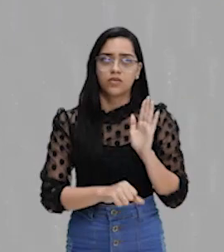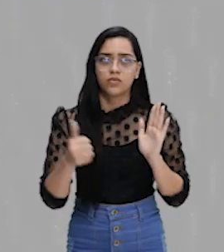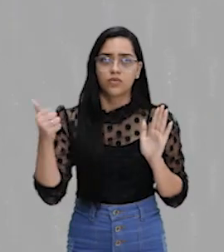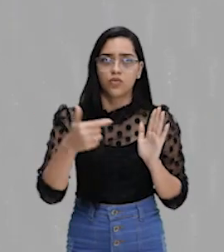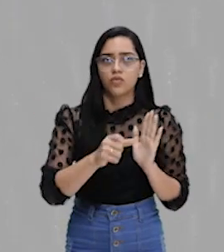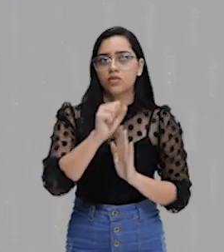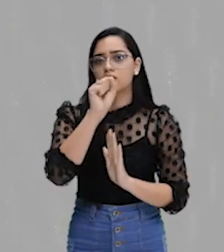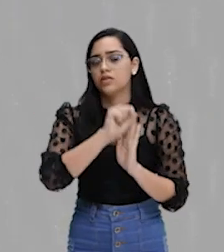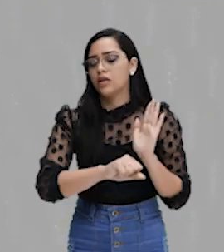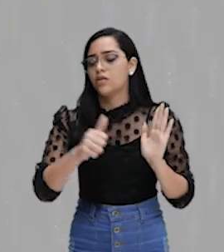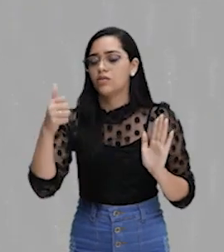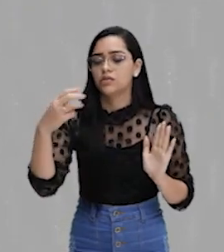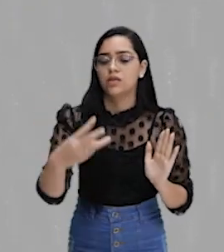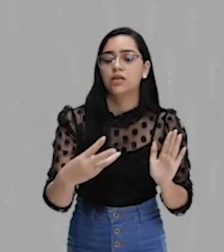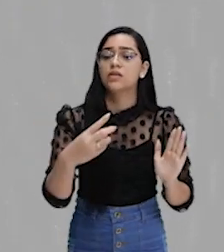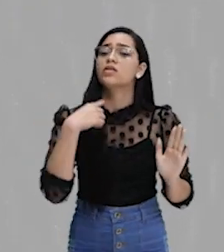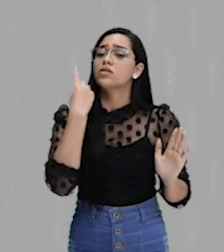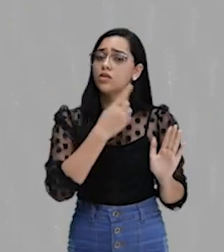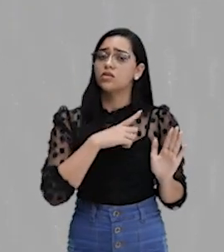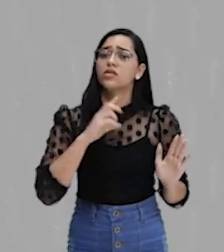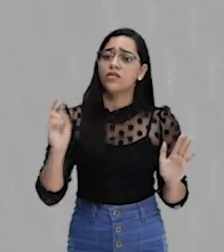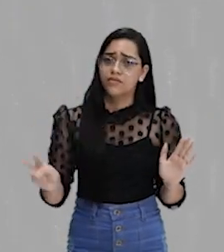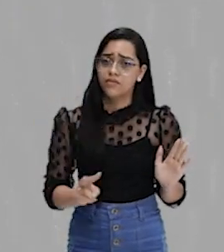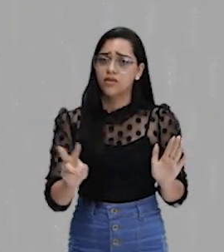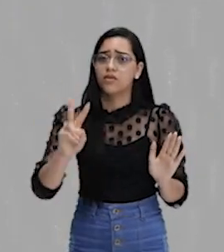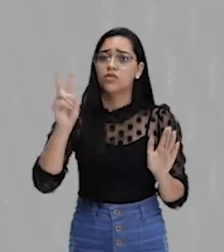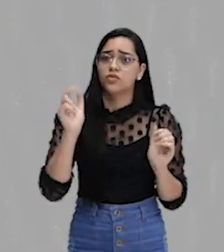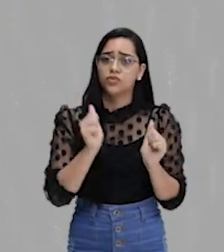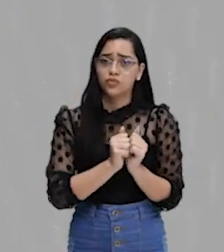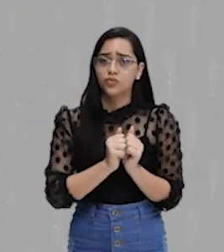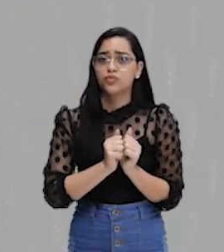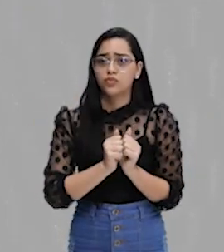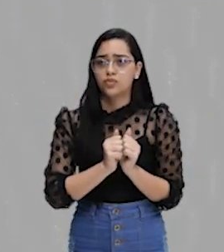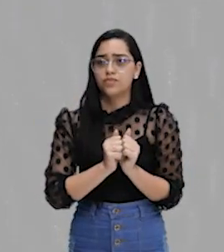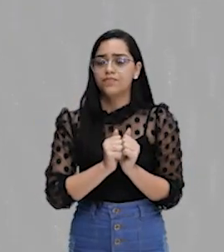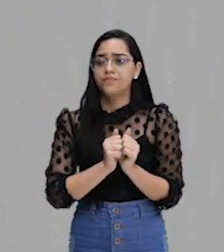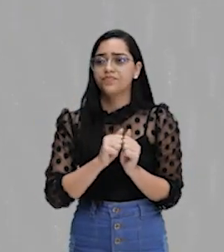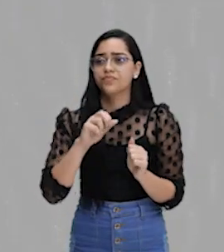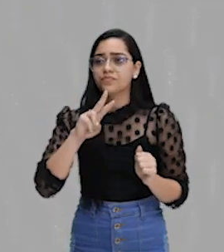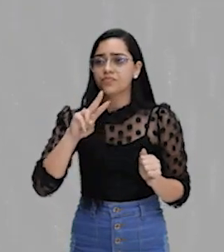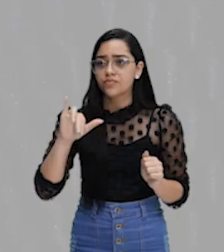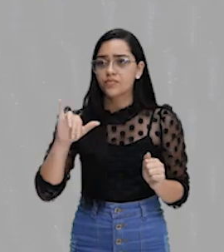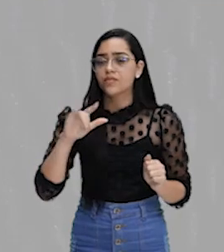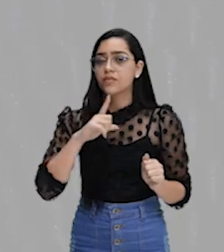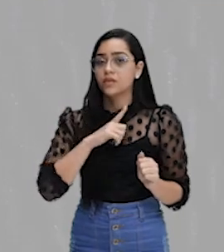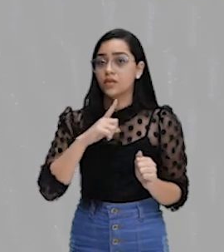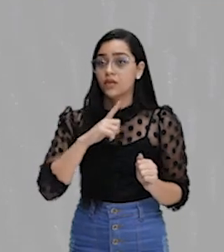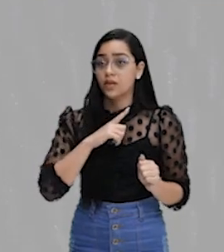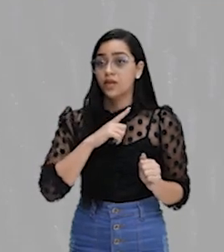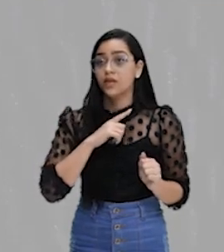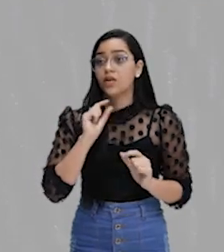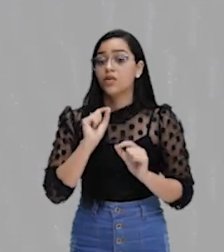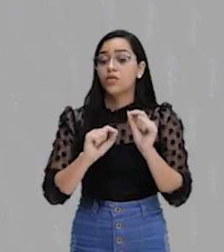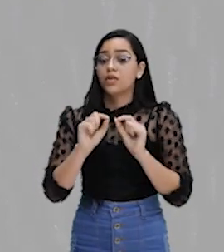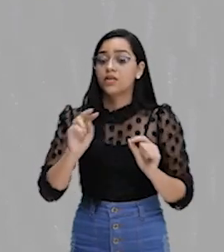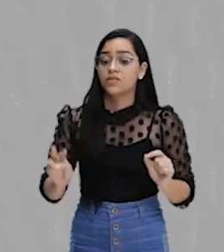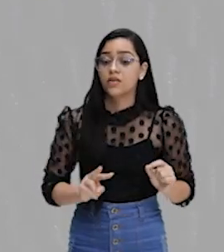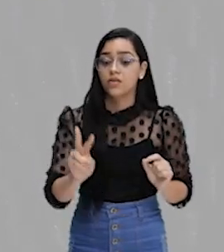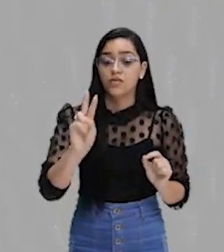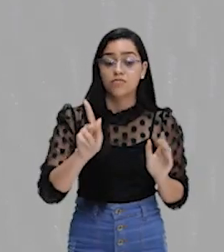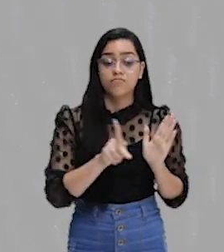século XIII. Nós temos valores que o Renascimento vai absorver e que esses valores já estão